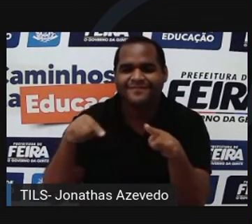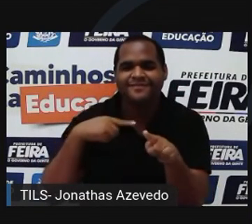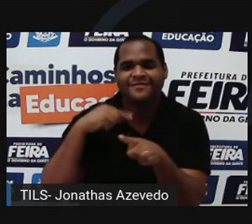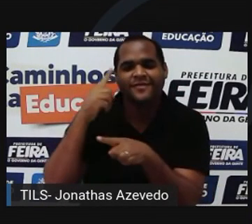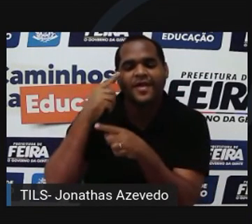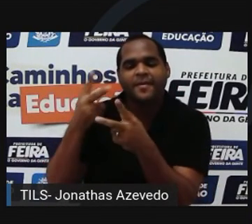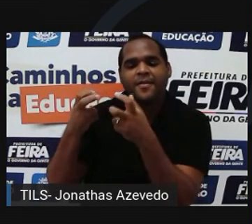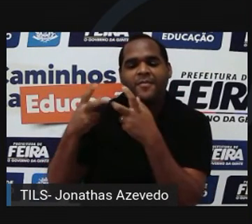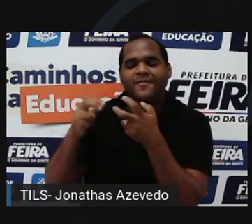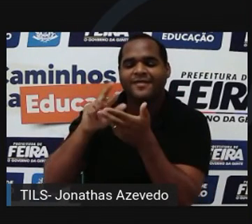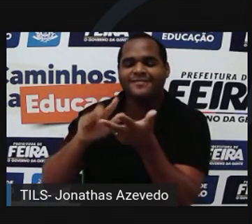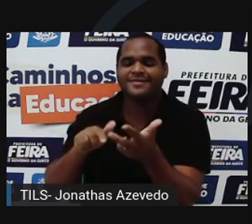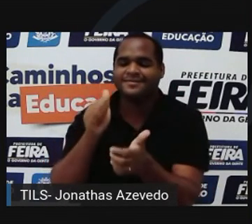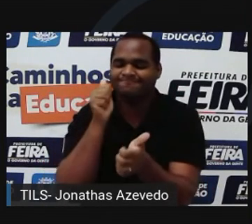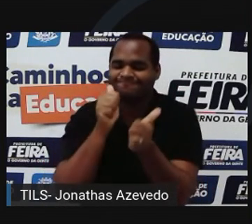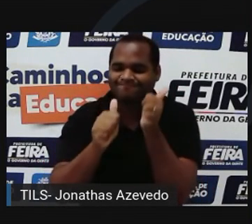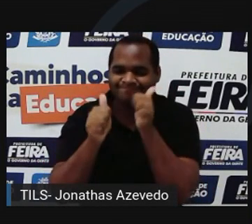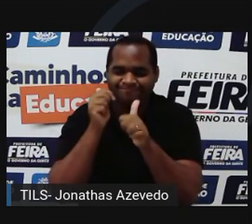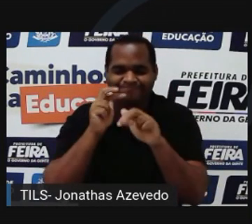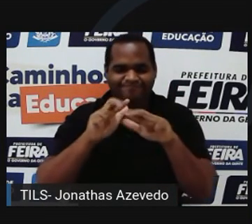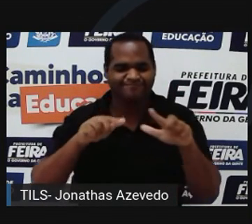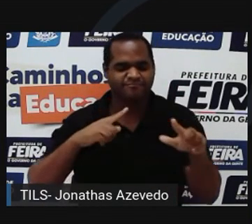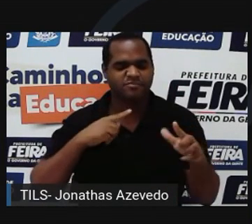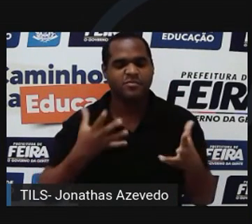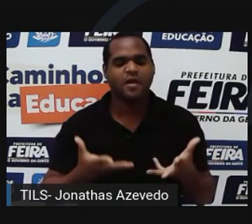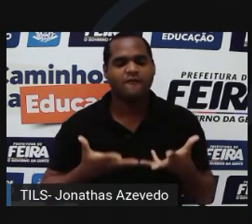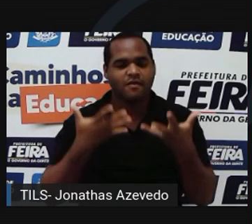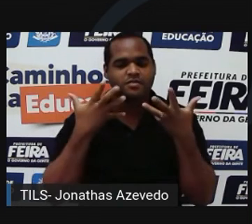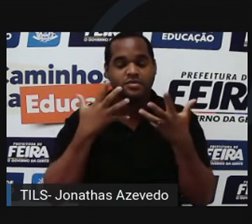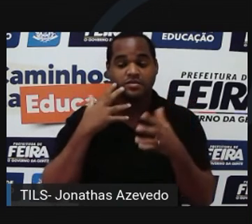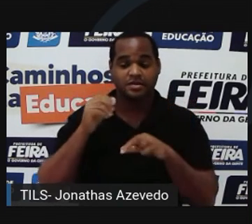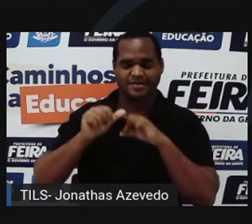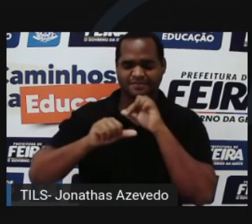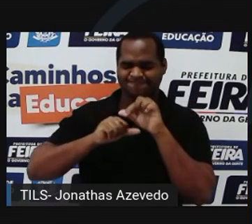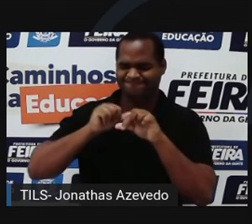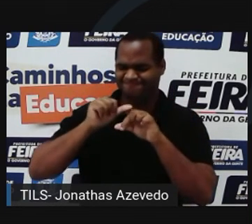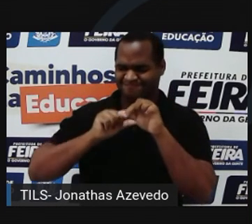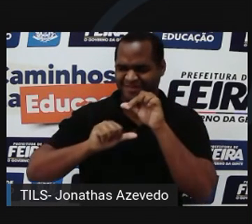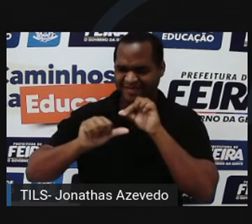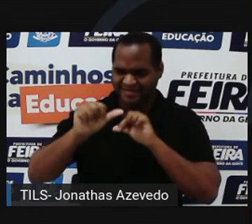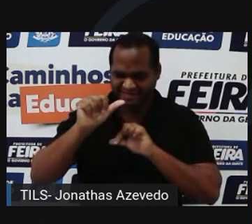Pensem nas mulheres rotas alteradas.